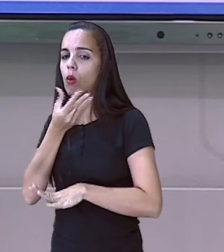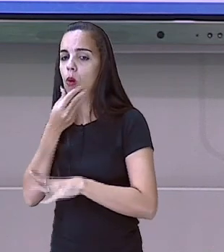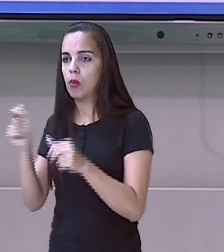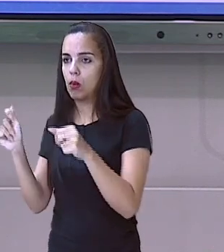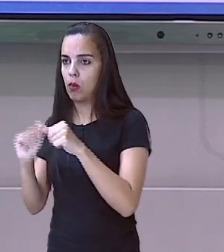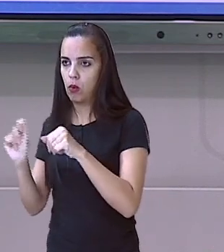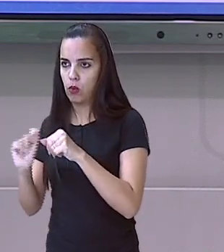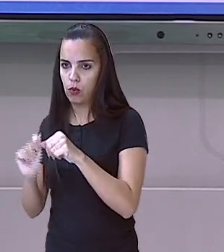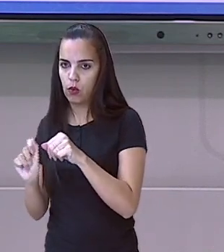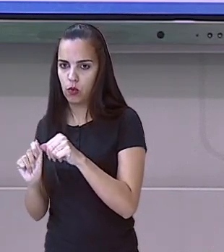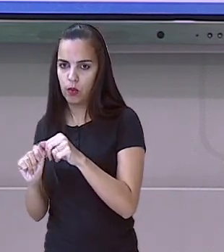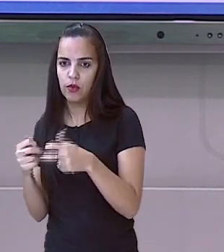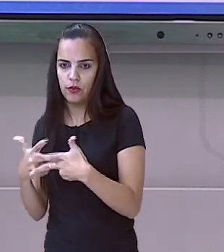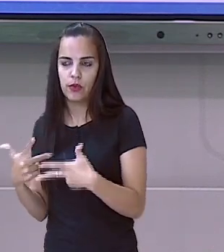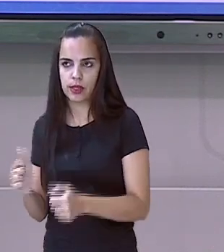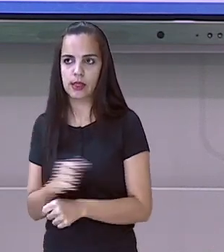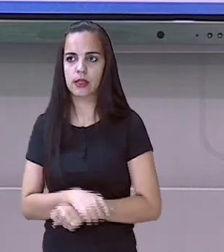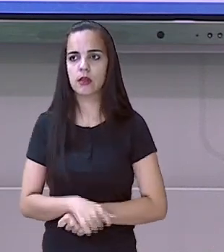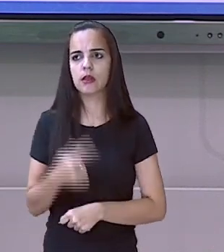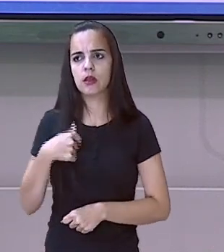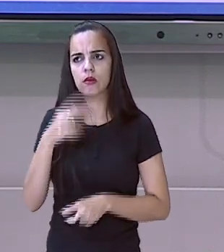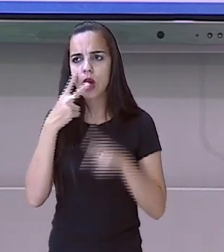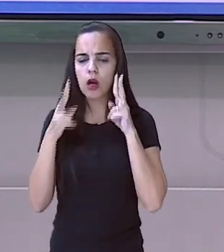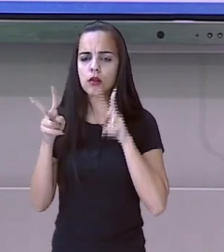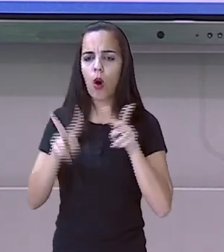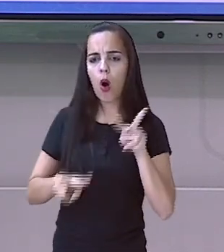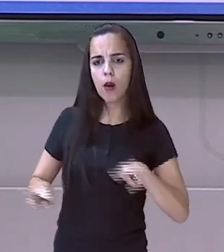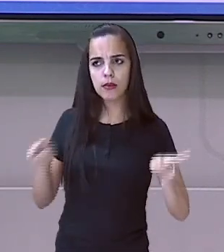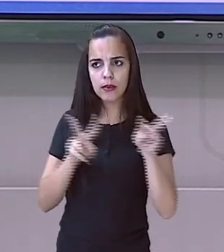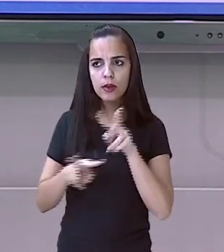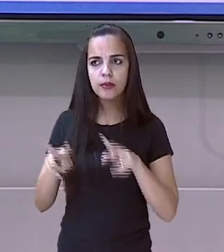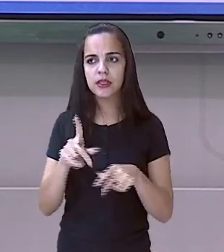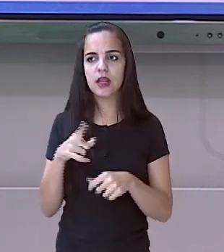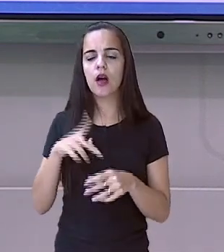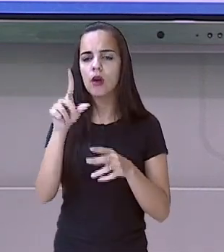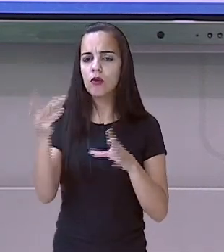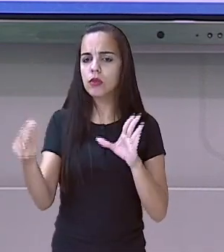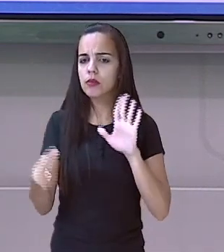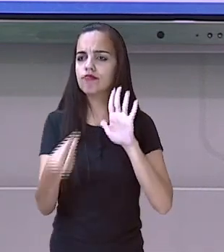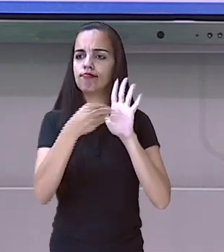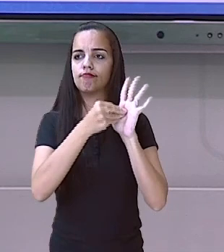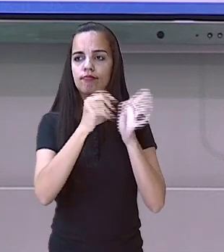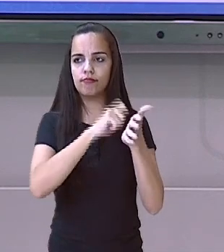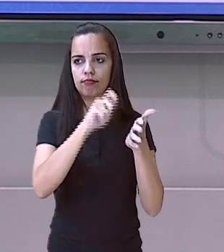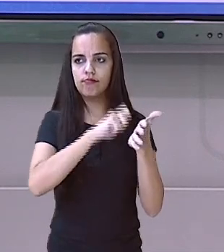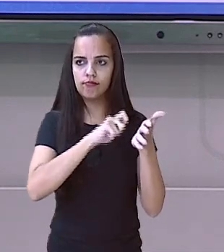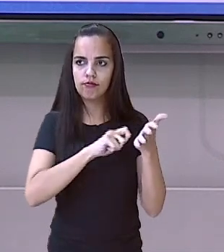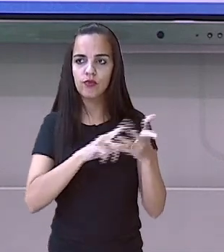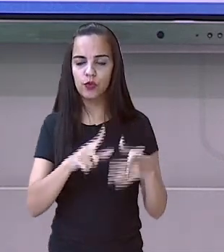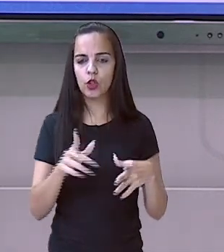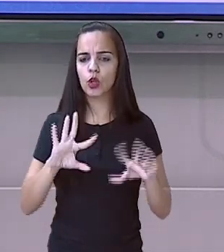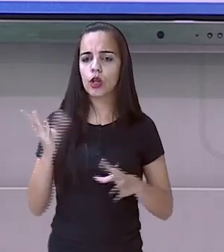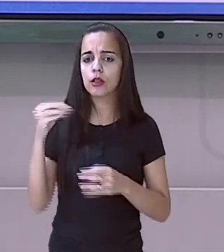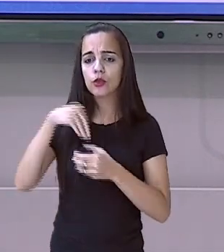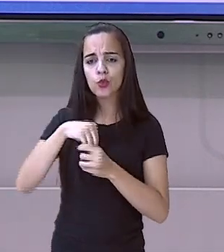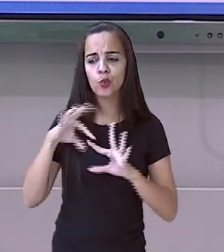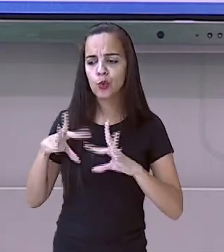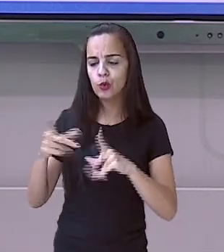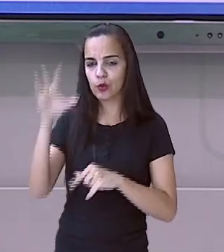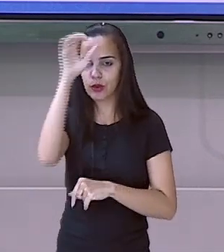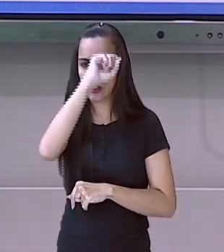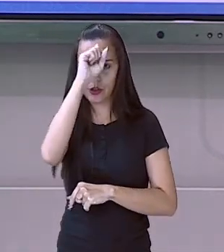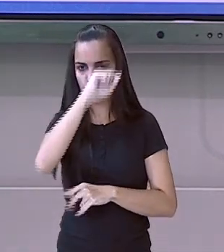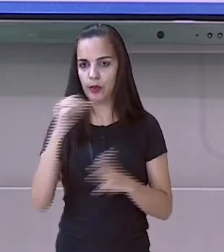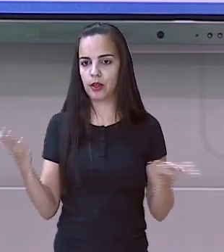Paisagem depende de observação. Uma vez observado, você vai classificar dentro do que a gente aprendeu hoje sobre paisagem,